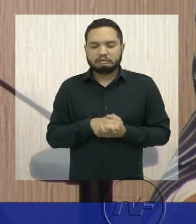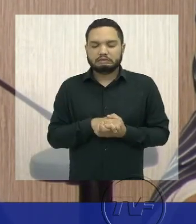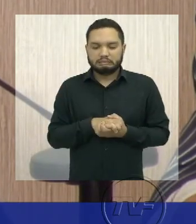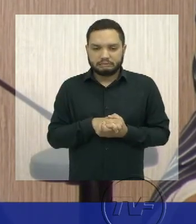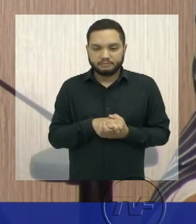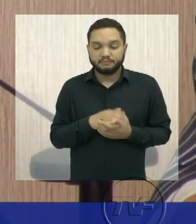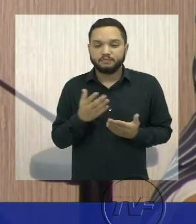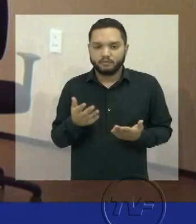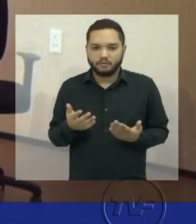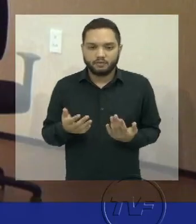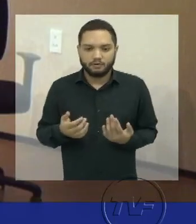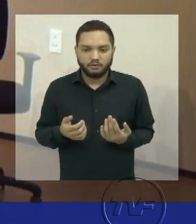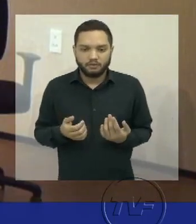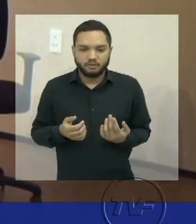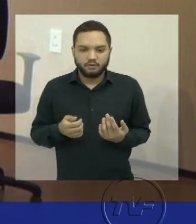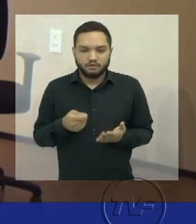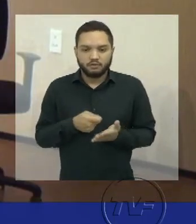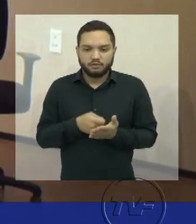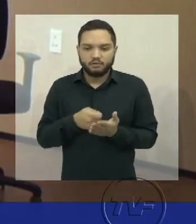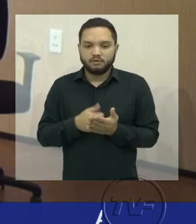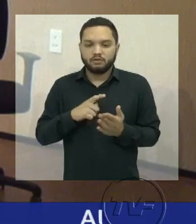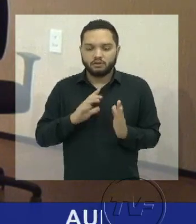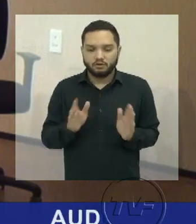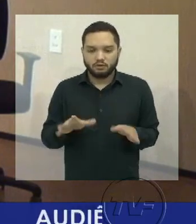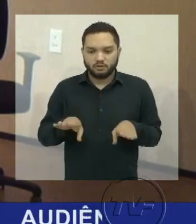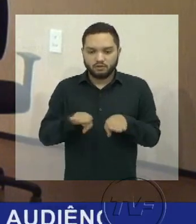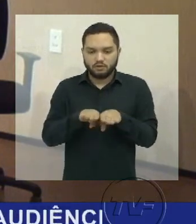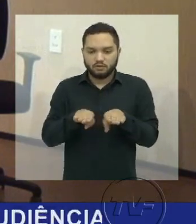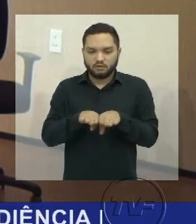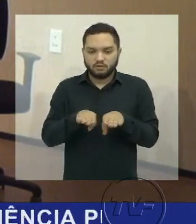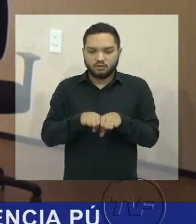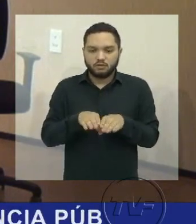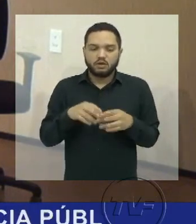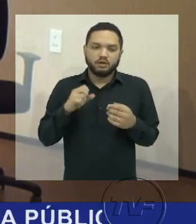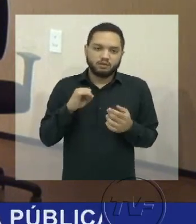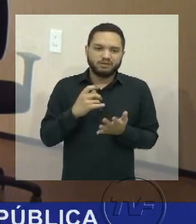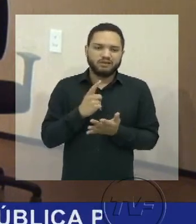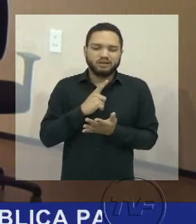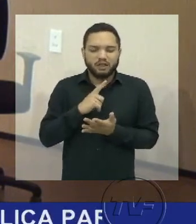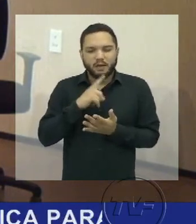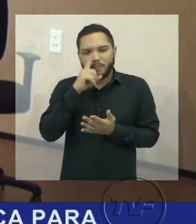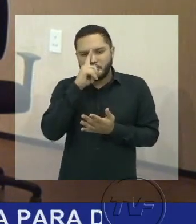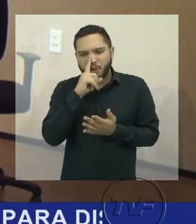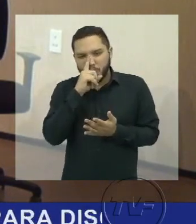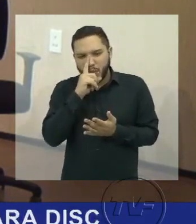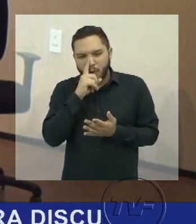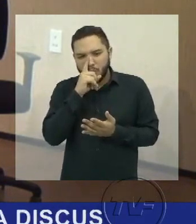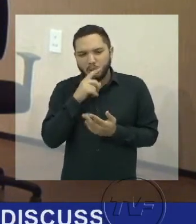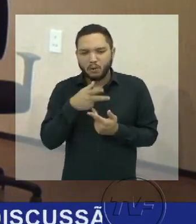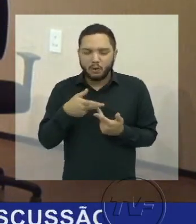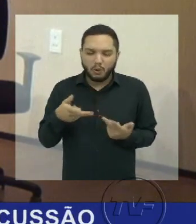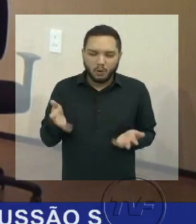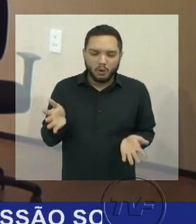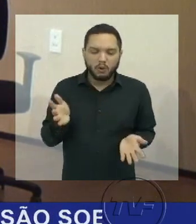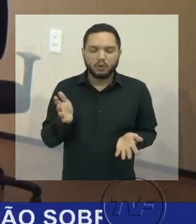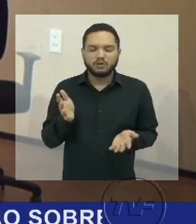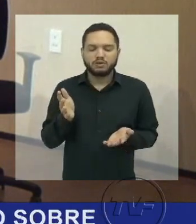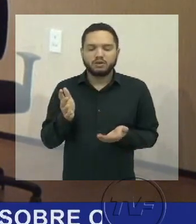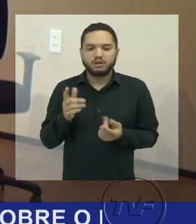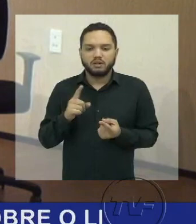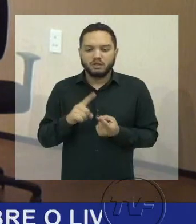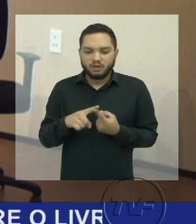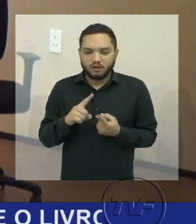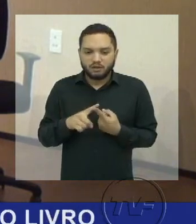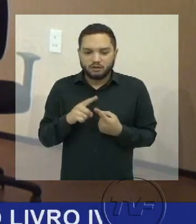a quantidade de licenças, muitas vezes, é proporcional ao risco, à vulnerabilidade, aqui